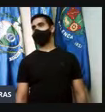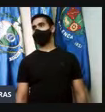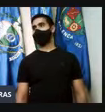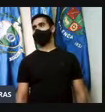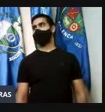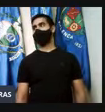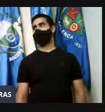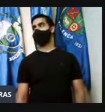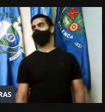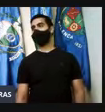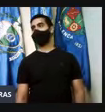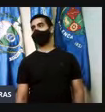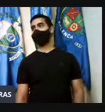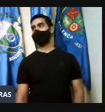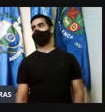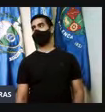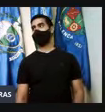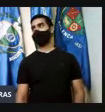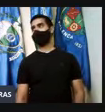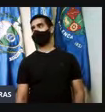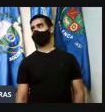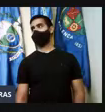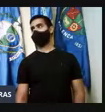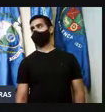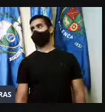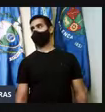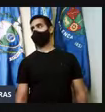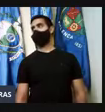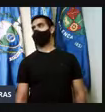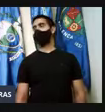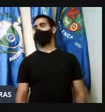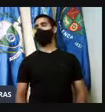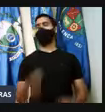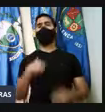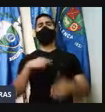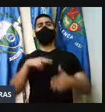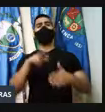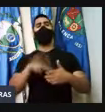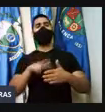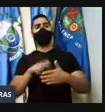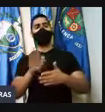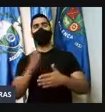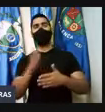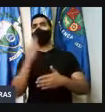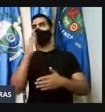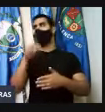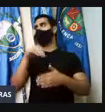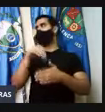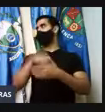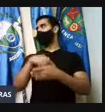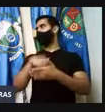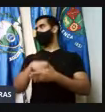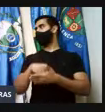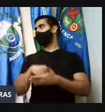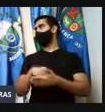Vereador, eu vou ler o parecer, mas o seu pedido para votação, ele quer que vote